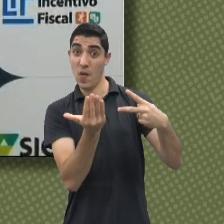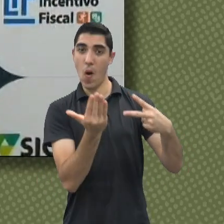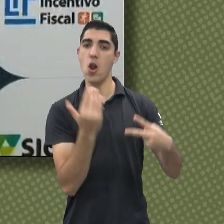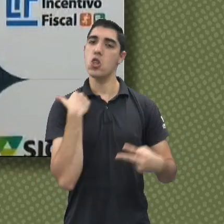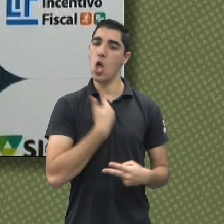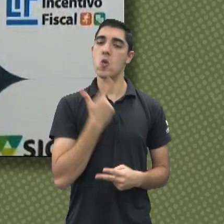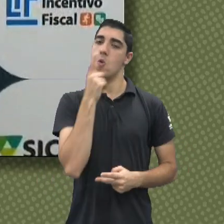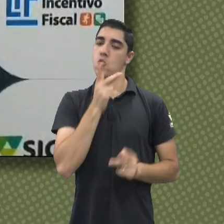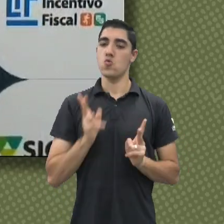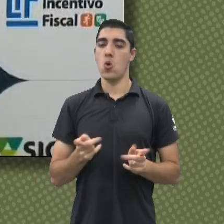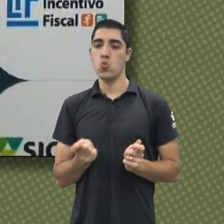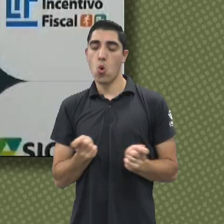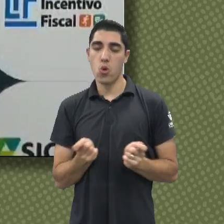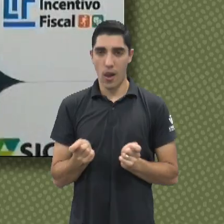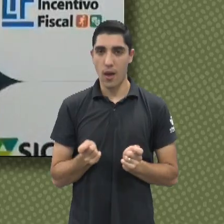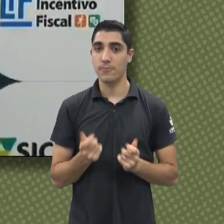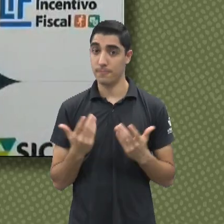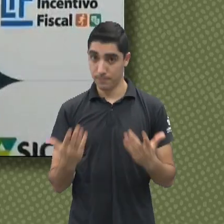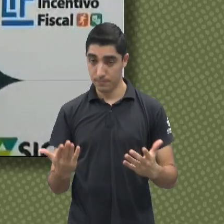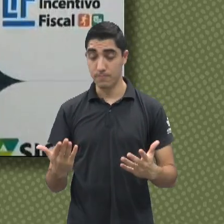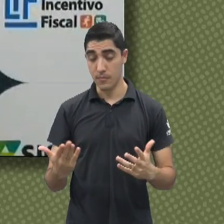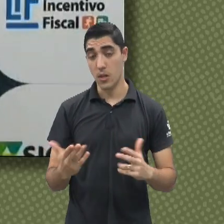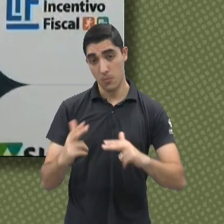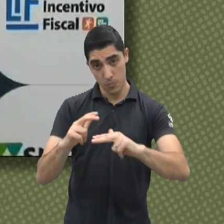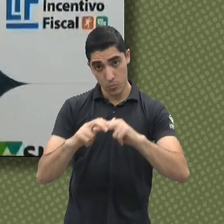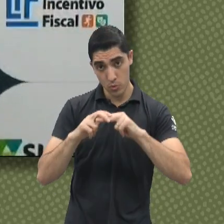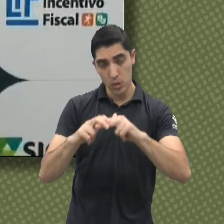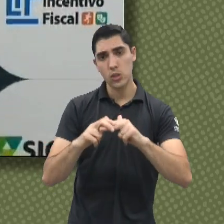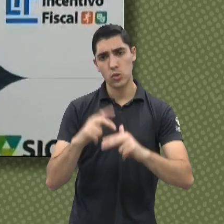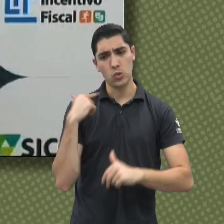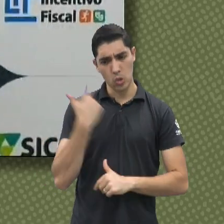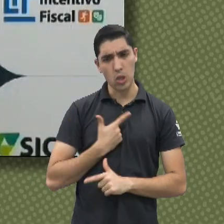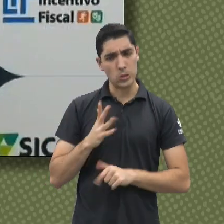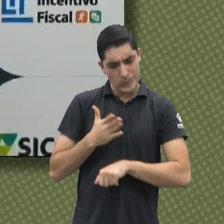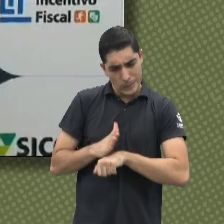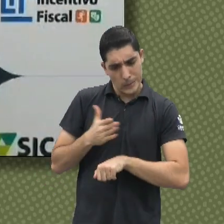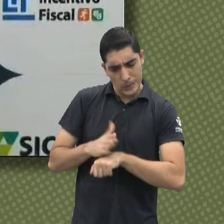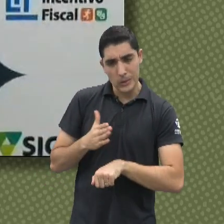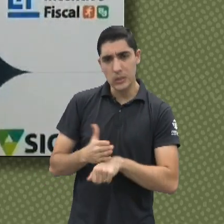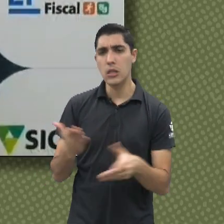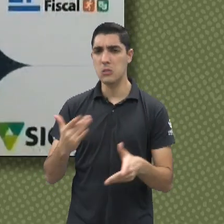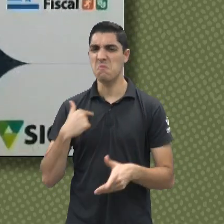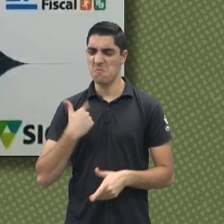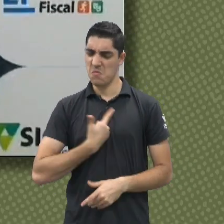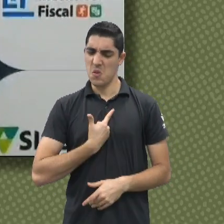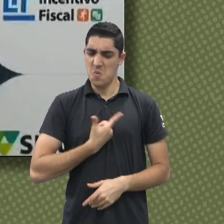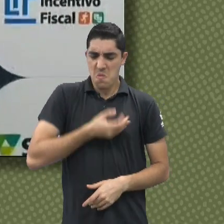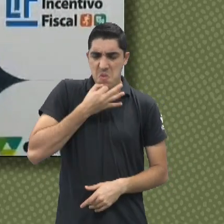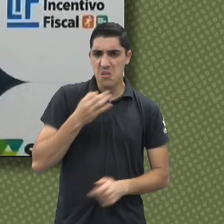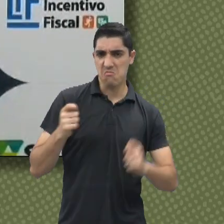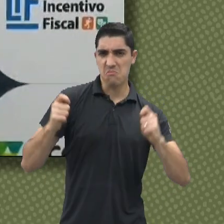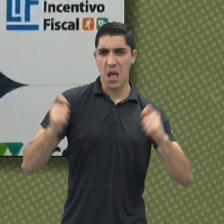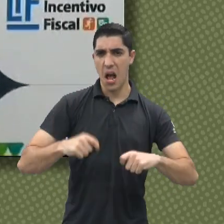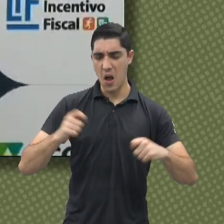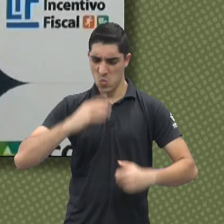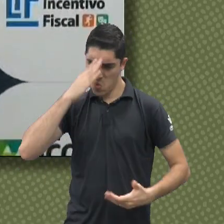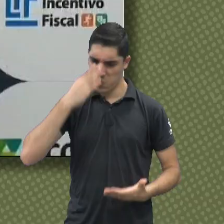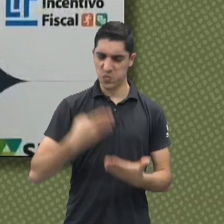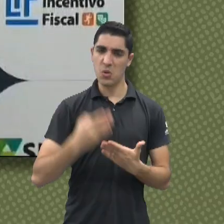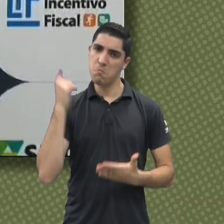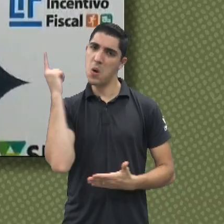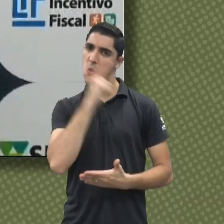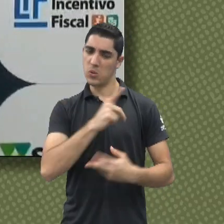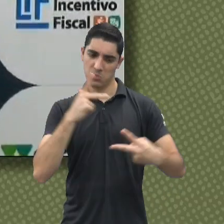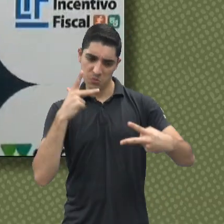prevalecer esse fator em casa, então a preparação foi boa, a gente chega bem confiante para esse jogo. A gente espera vencer esse primeiro jogo para